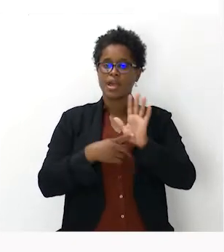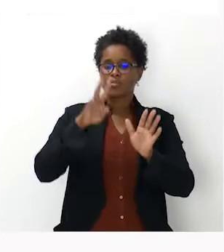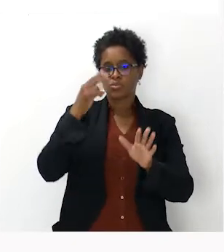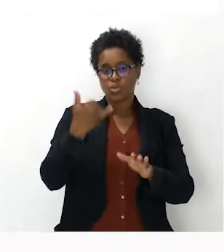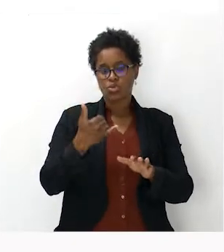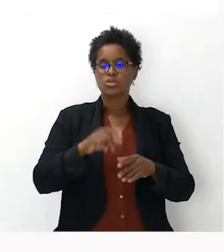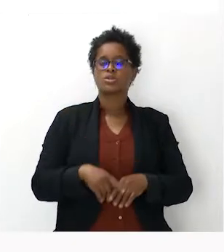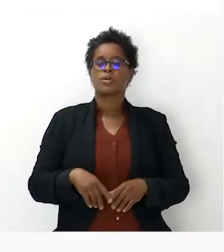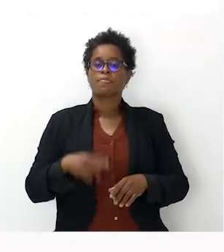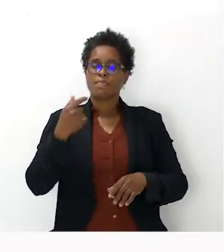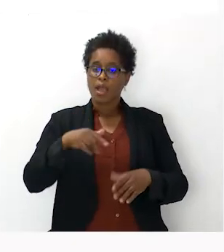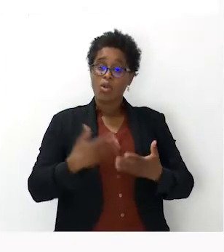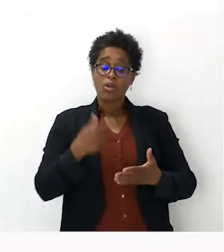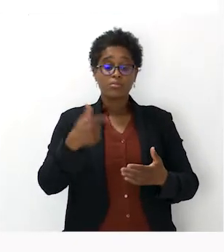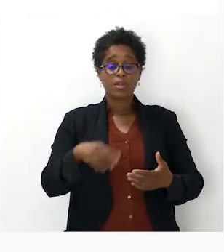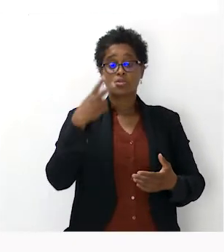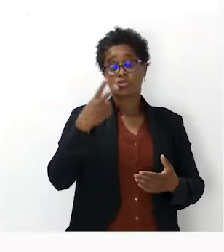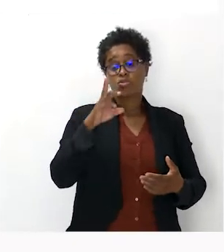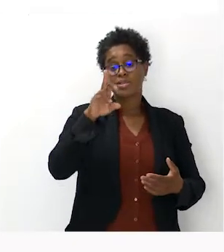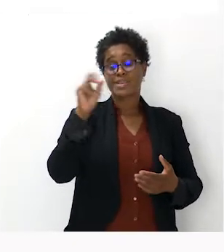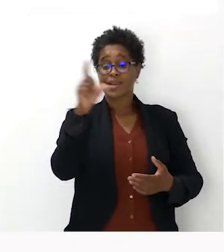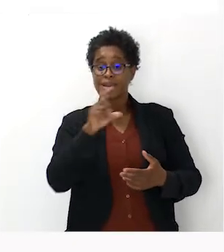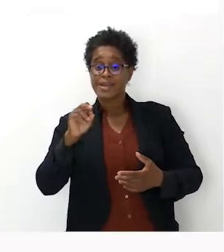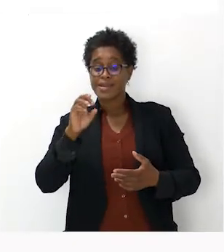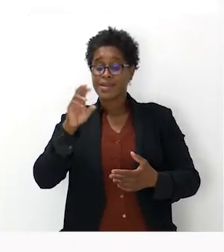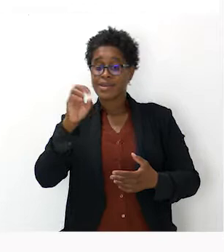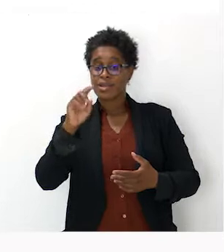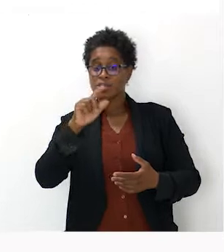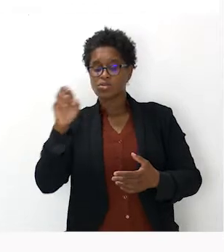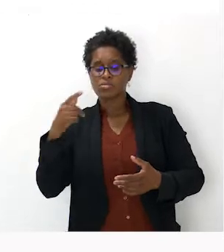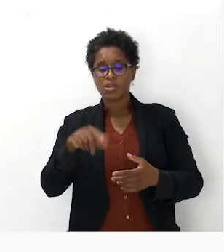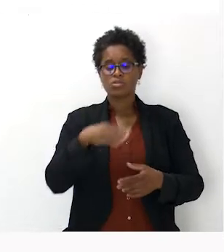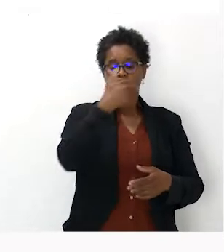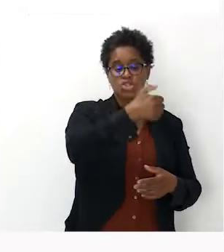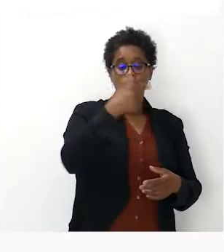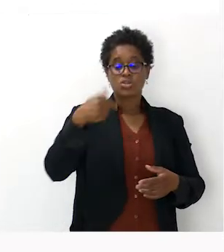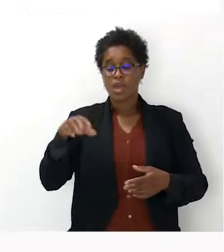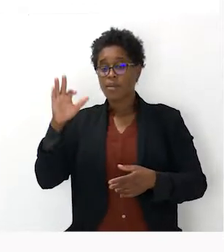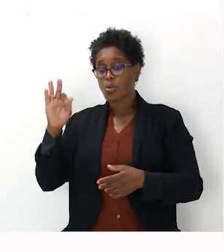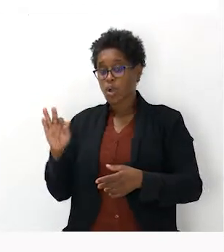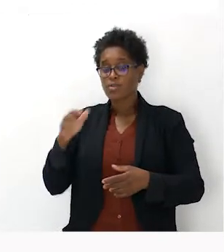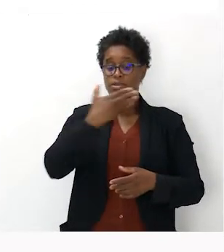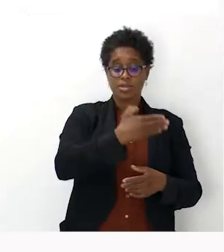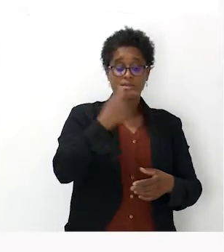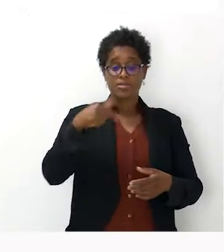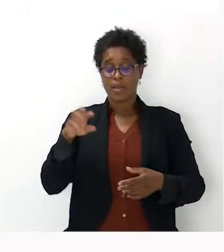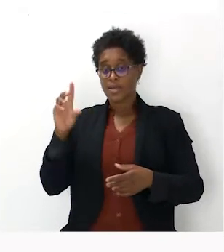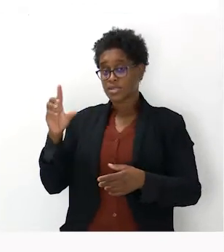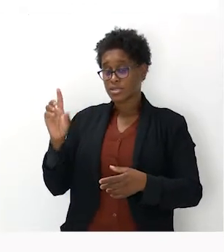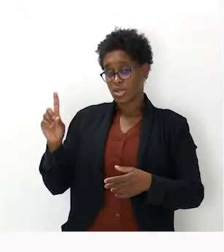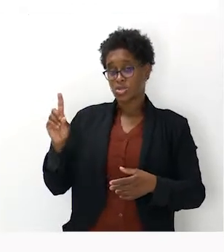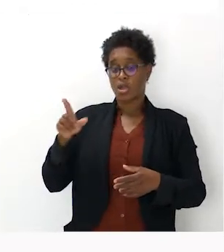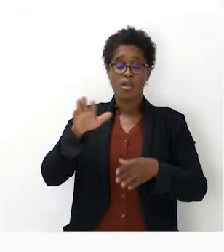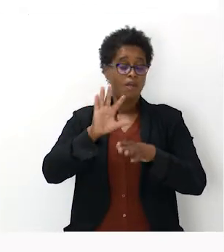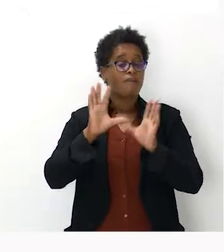temos duas razões. Temos a razão 5 está para 4 e 7 está para 6, não